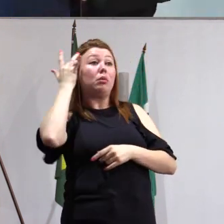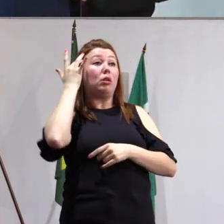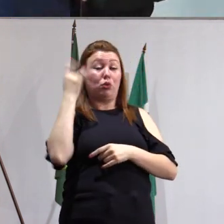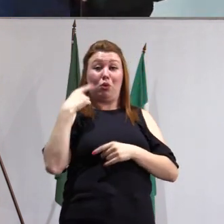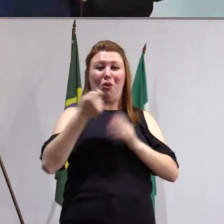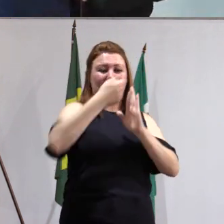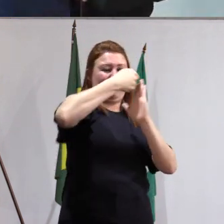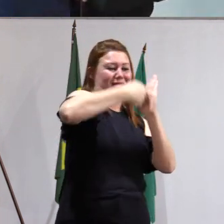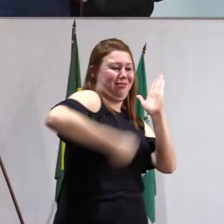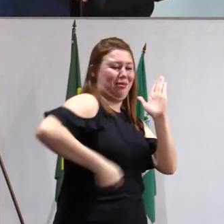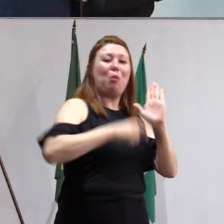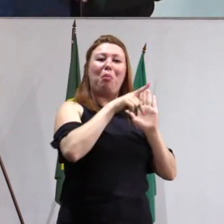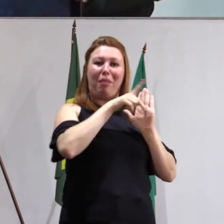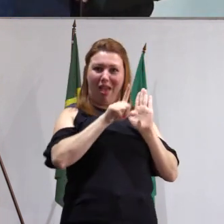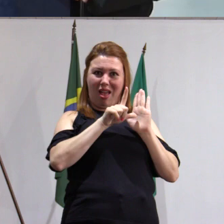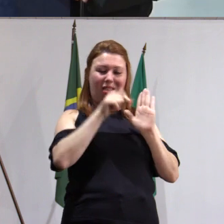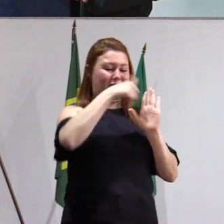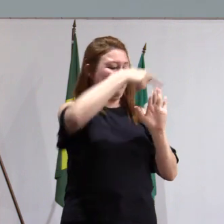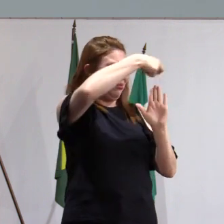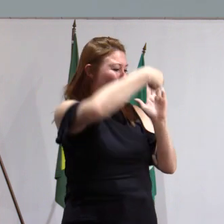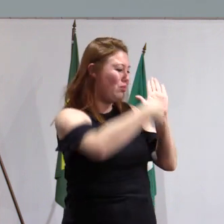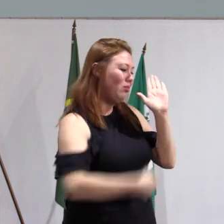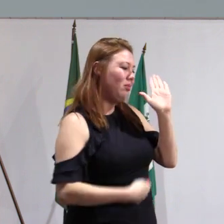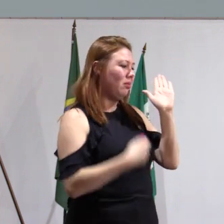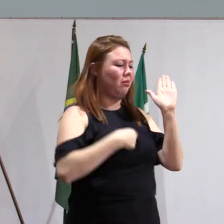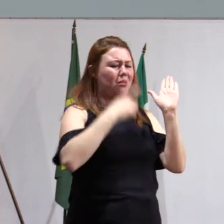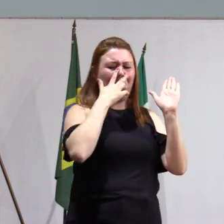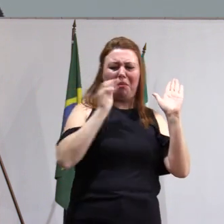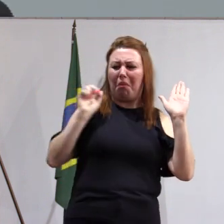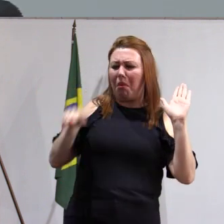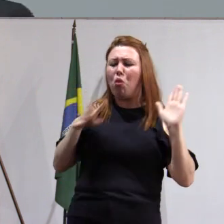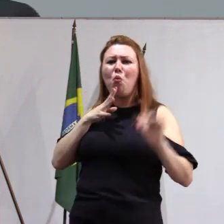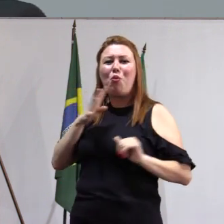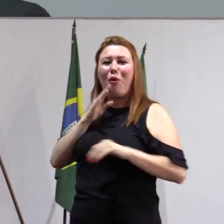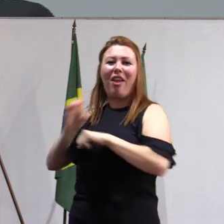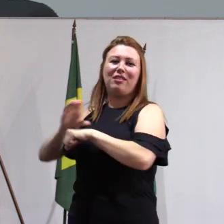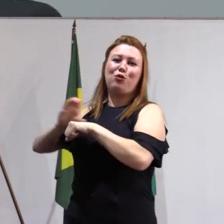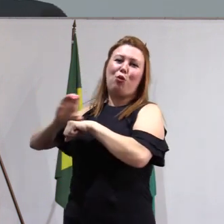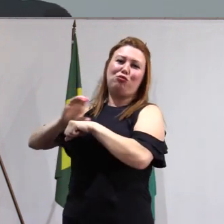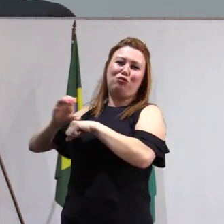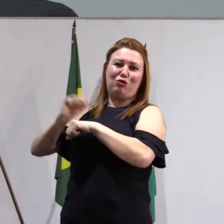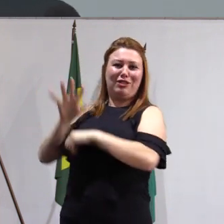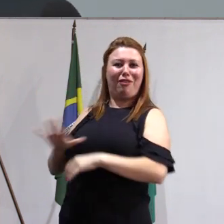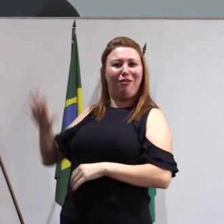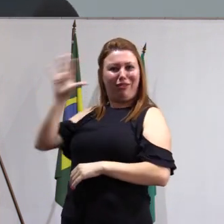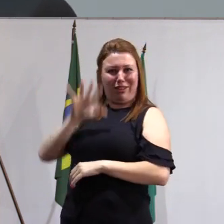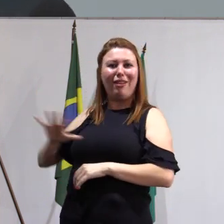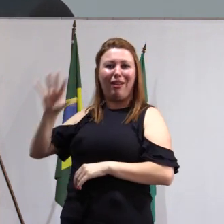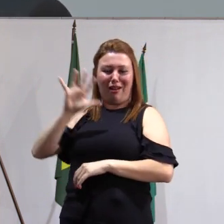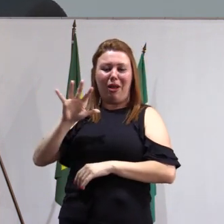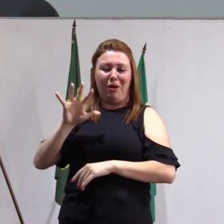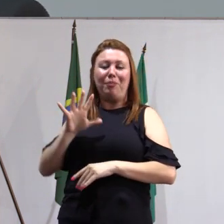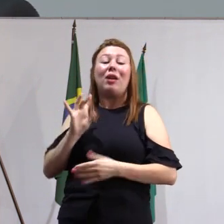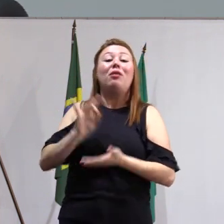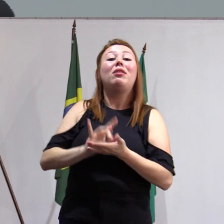pessoas a redigir essa proposta legislativa não tem tanta familiaridade com a Constituição Federal. Em verdade, quando se faz uma leitura